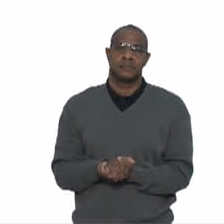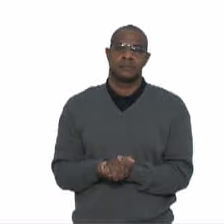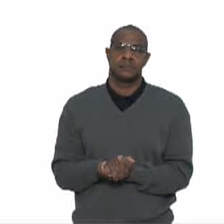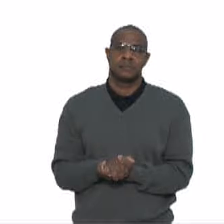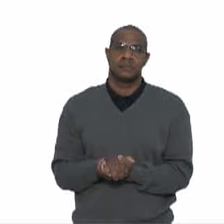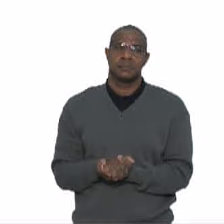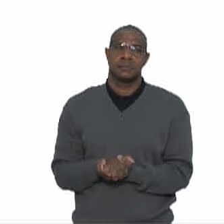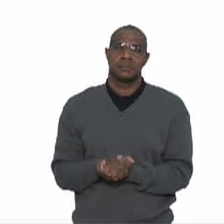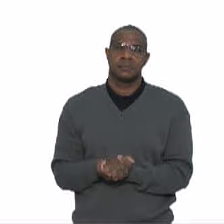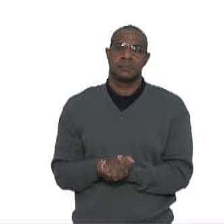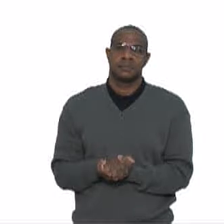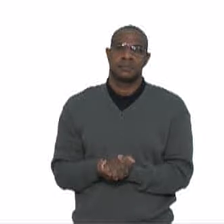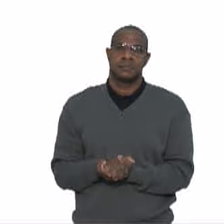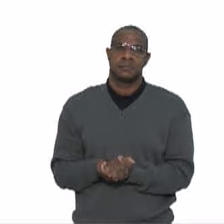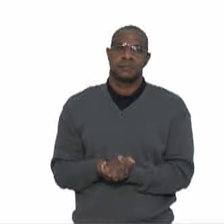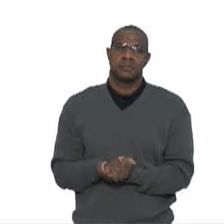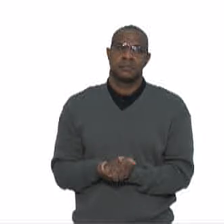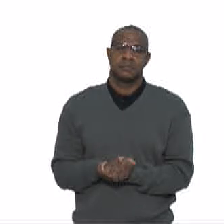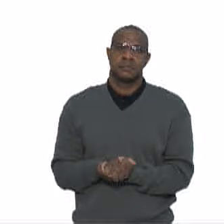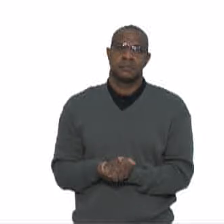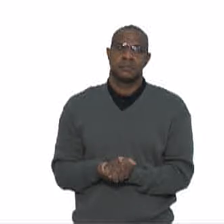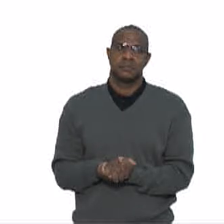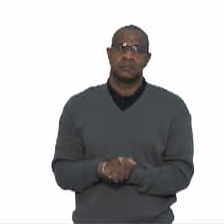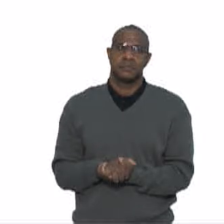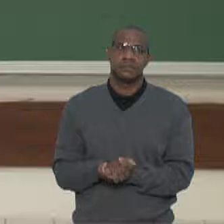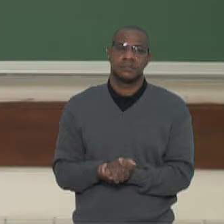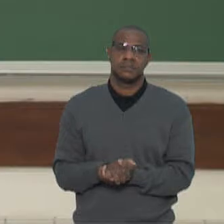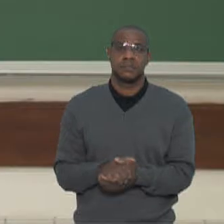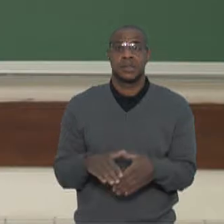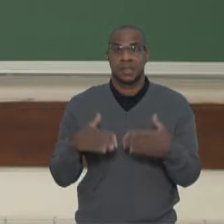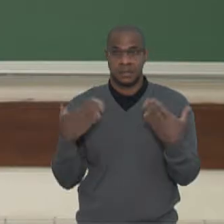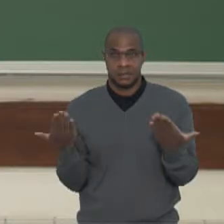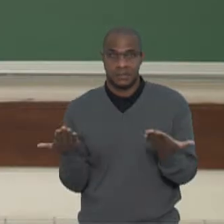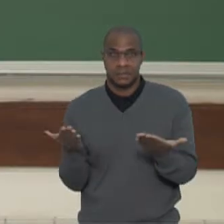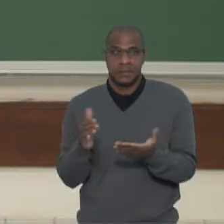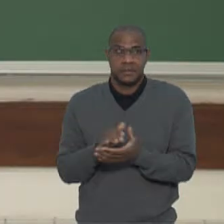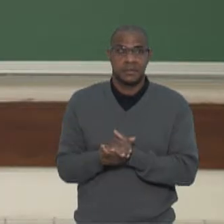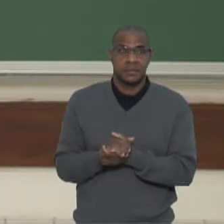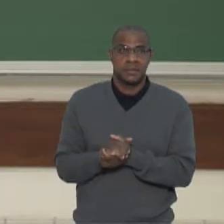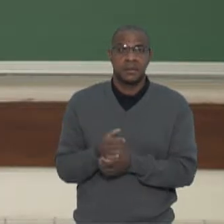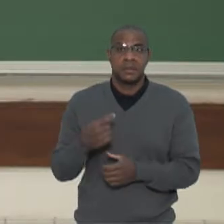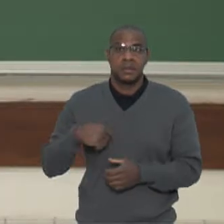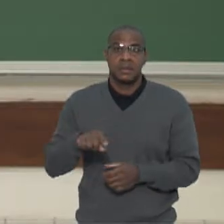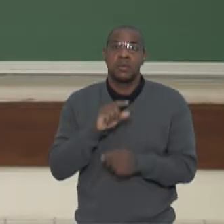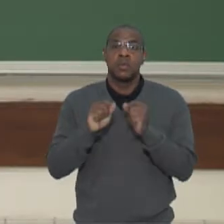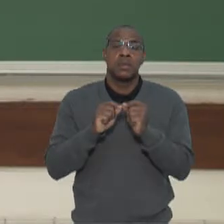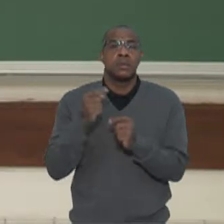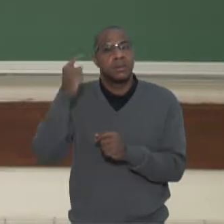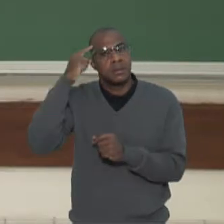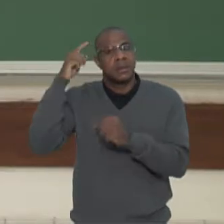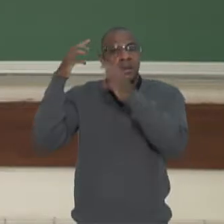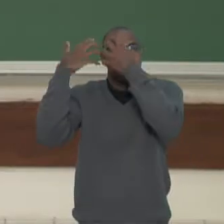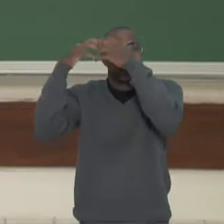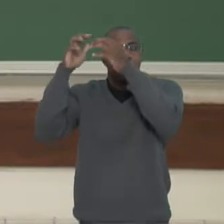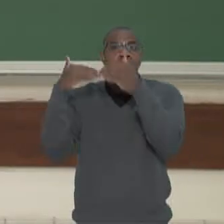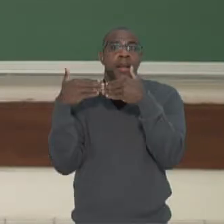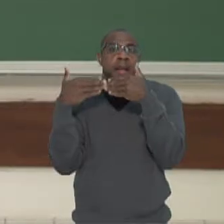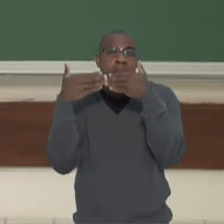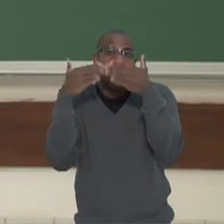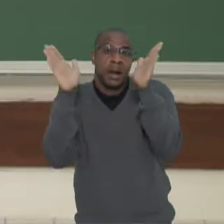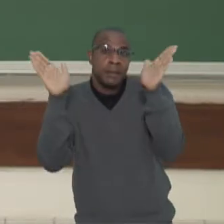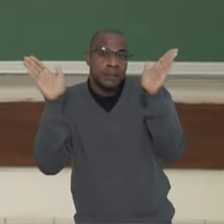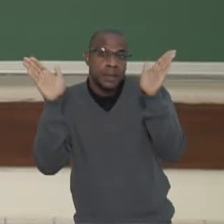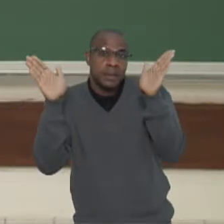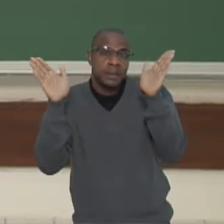de regras, justiça e convivência. Então, para a gente ter aqui uma reflexão mais abrangente